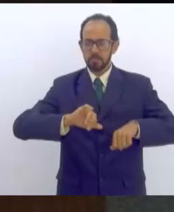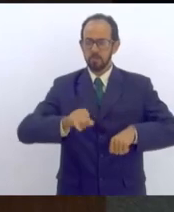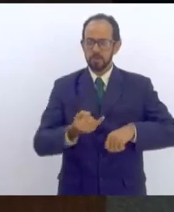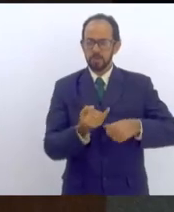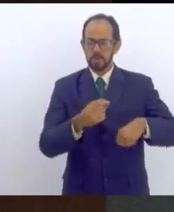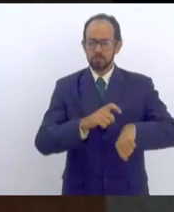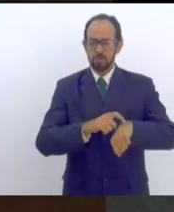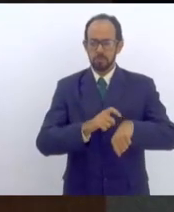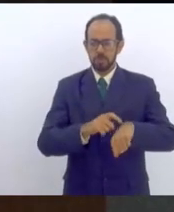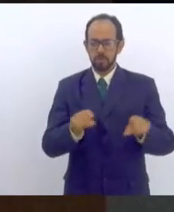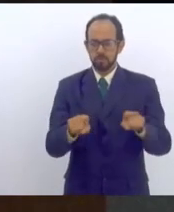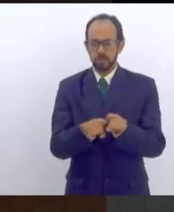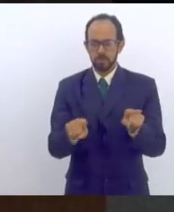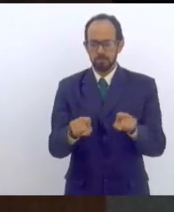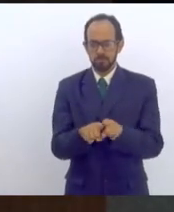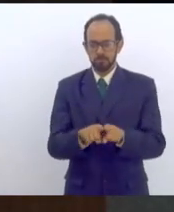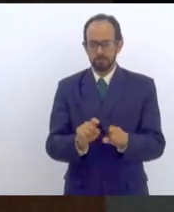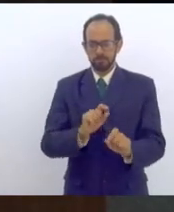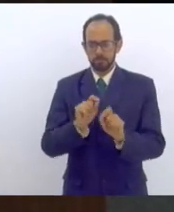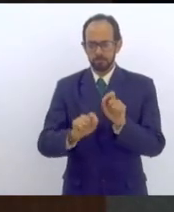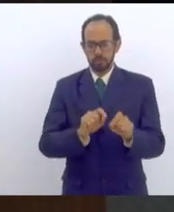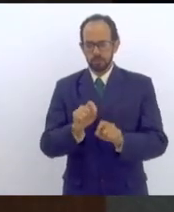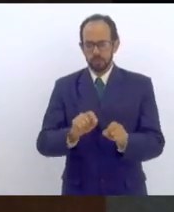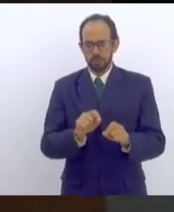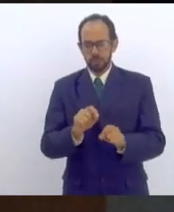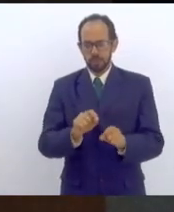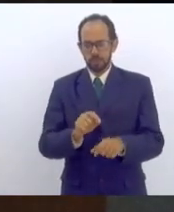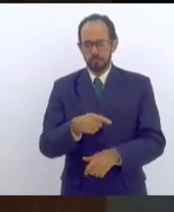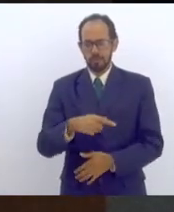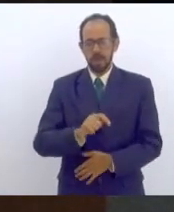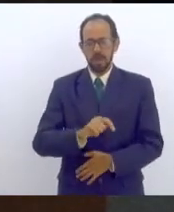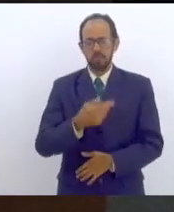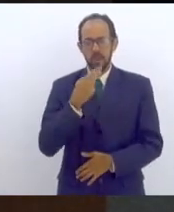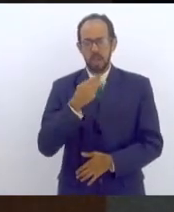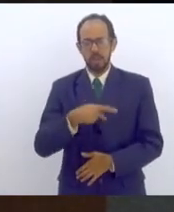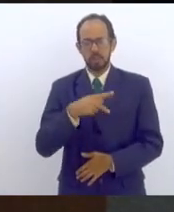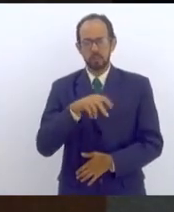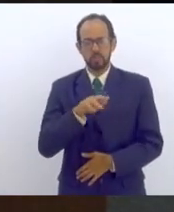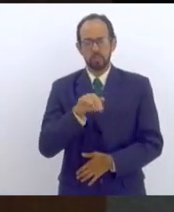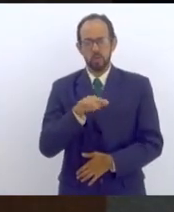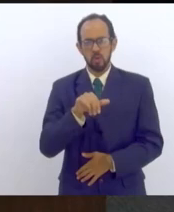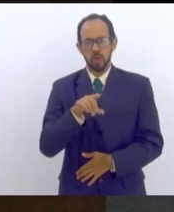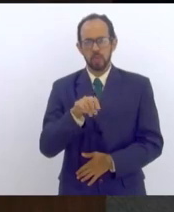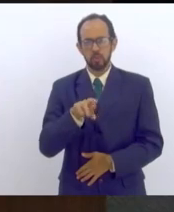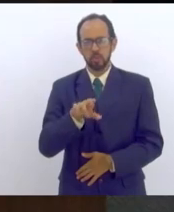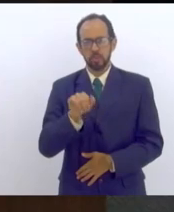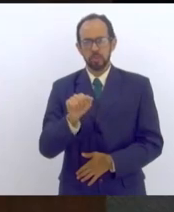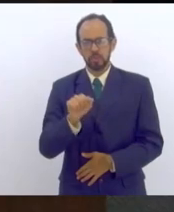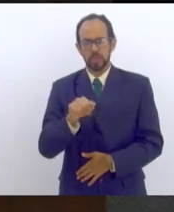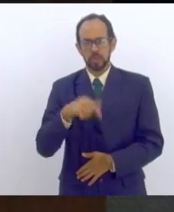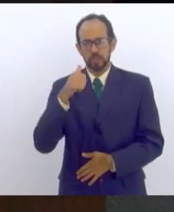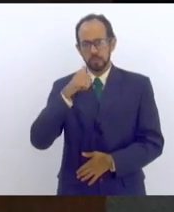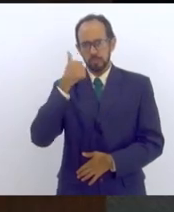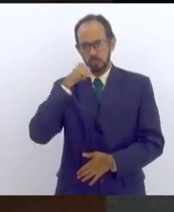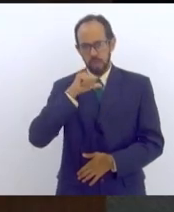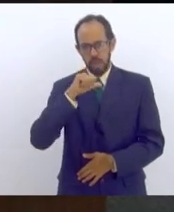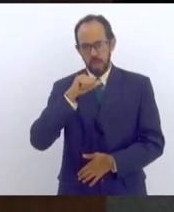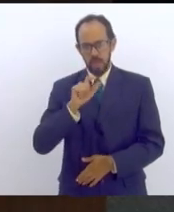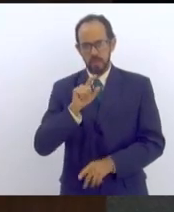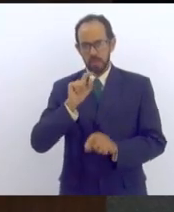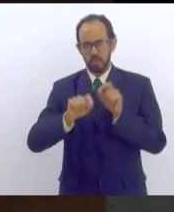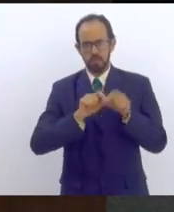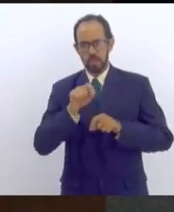presidente, e a toda essa casa, lembrar da nossa procuradoria da mulher aqui, onde, com a procuradoria, nós